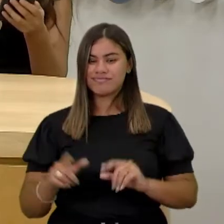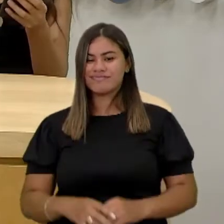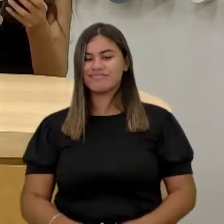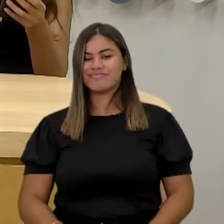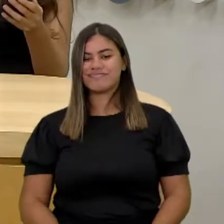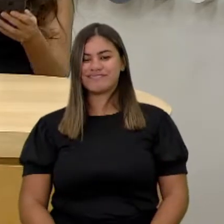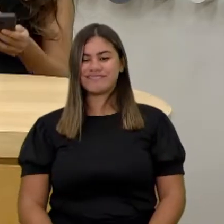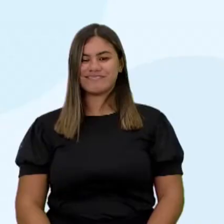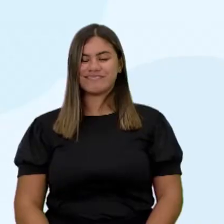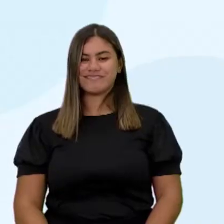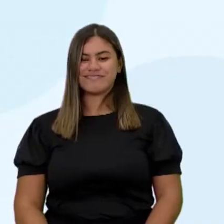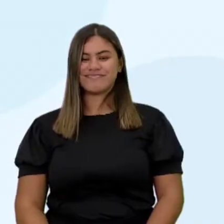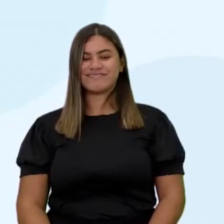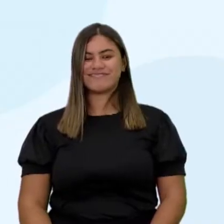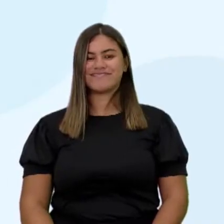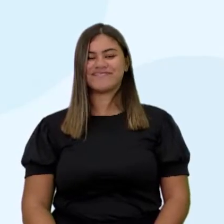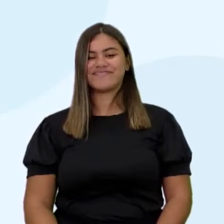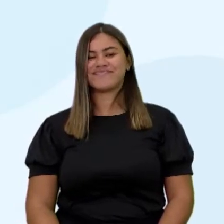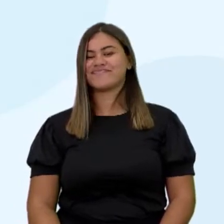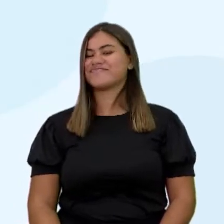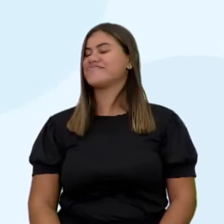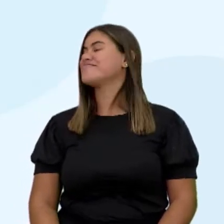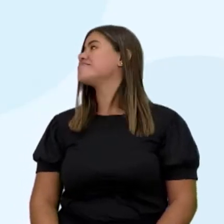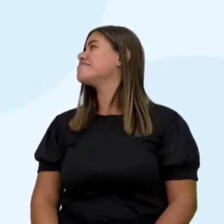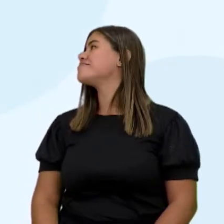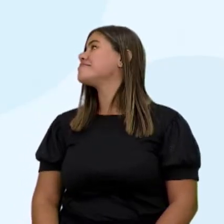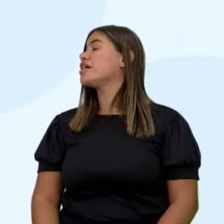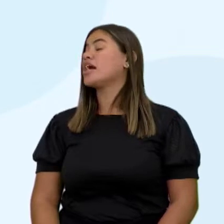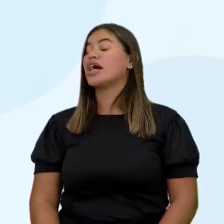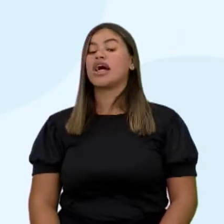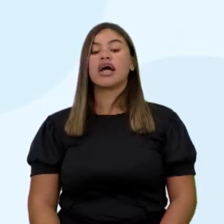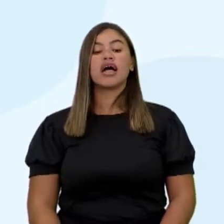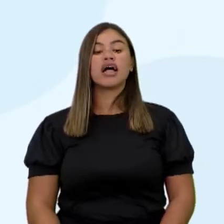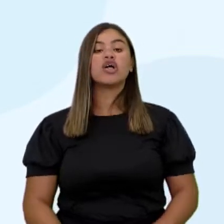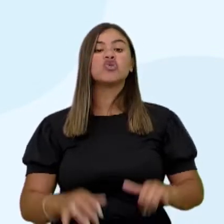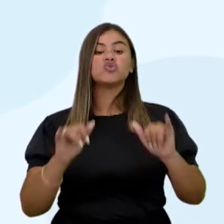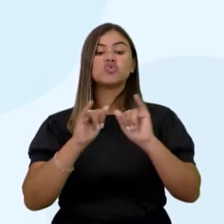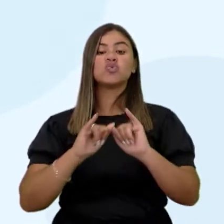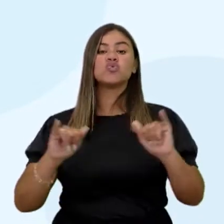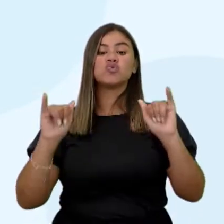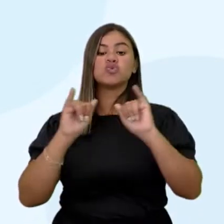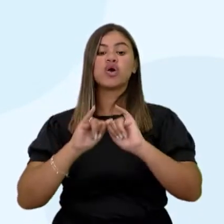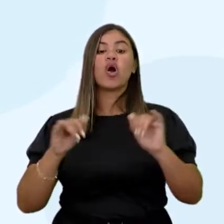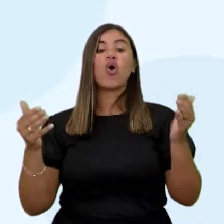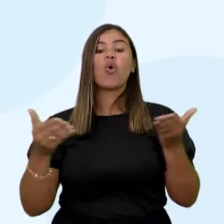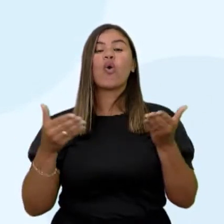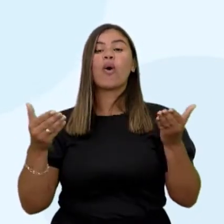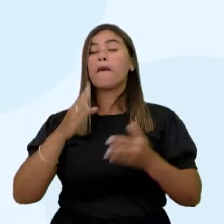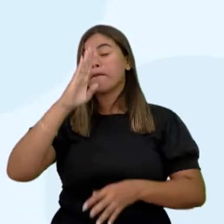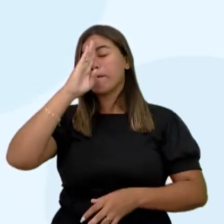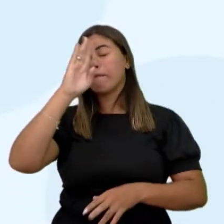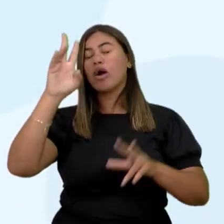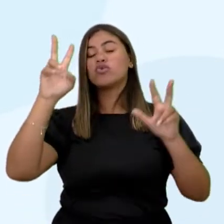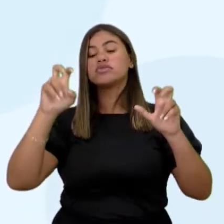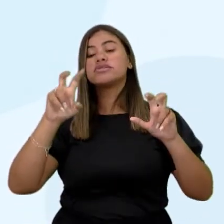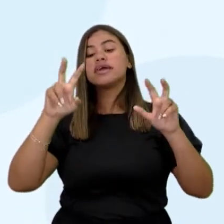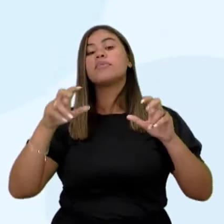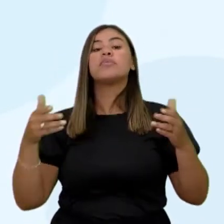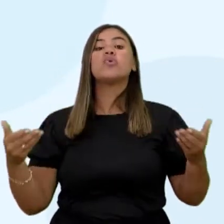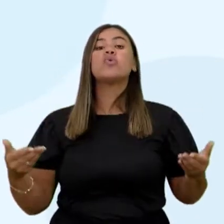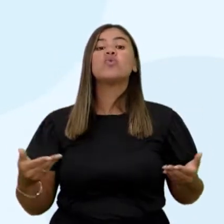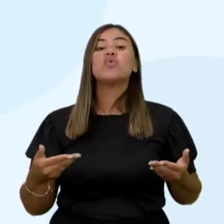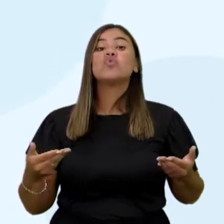pensar assim comigo. Qual é o principal assunto no noticiário hoje? O principal assunto. Ou seja, eu quero saber de